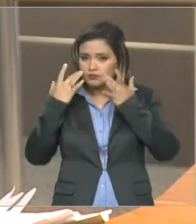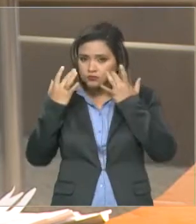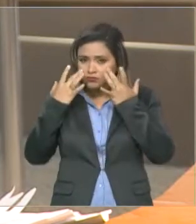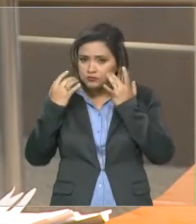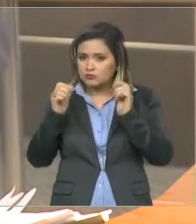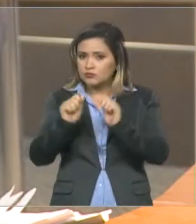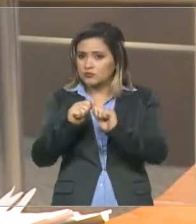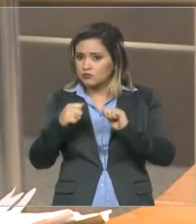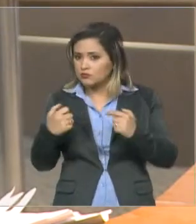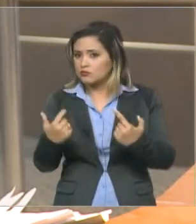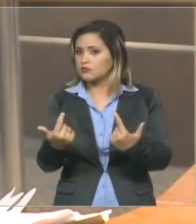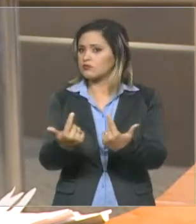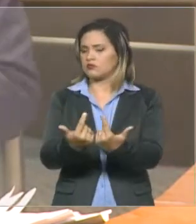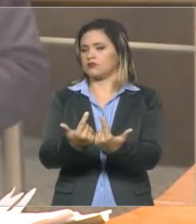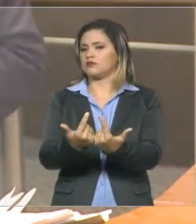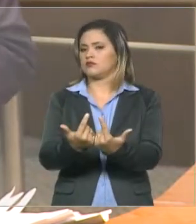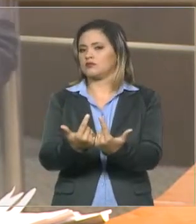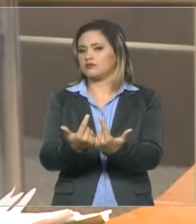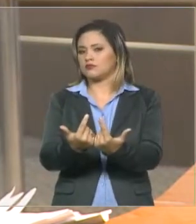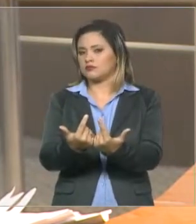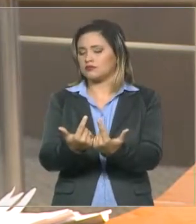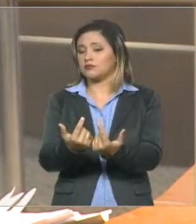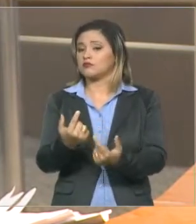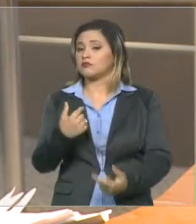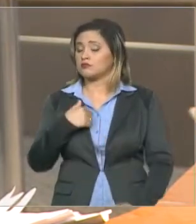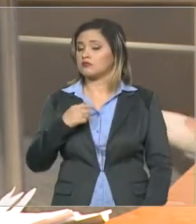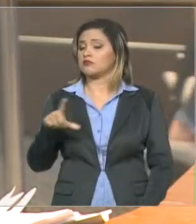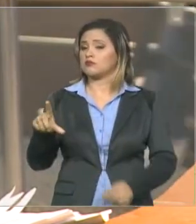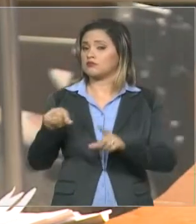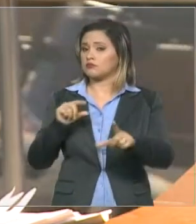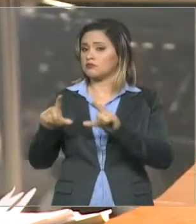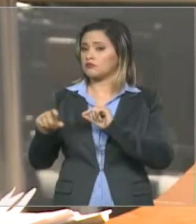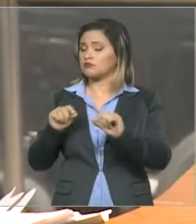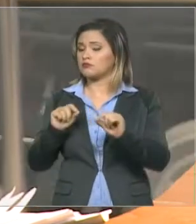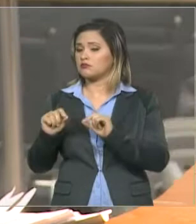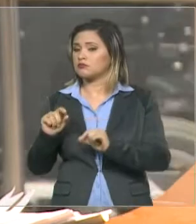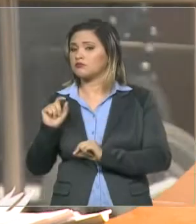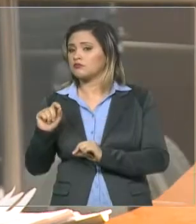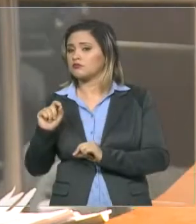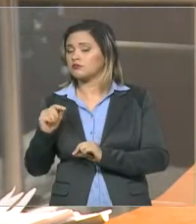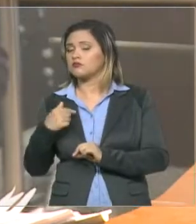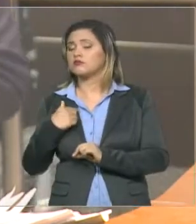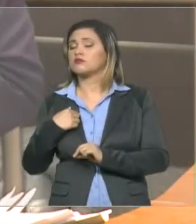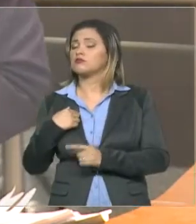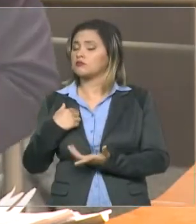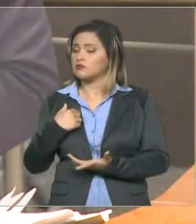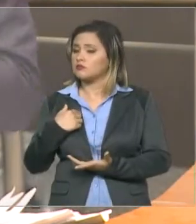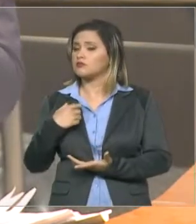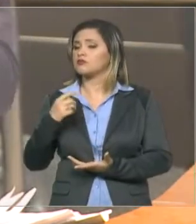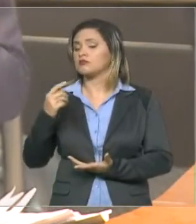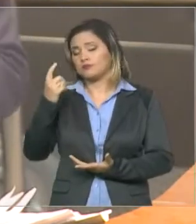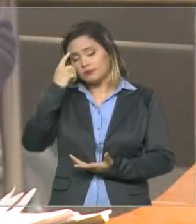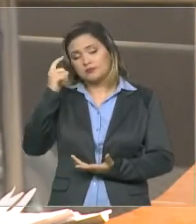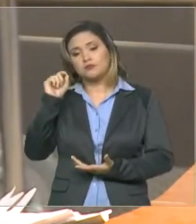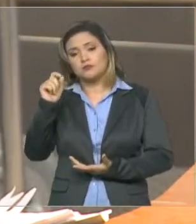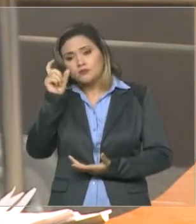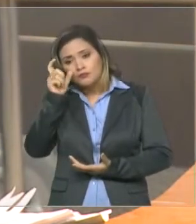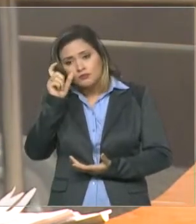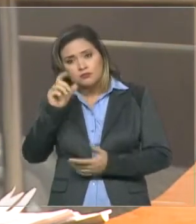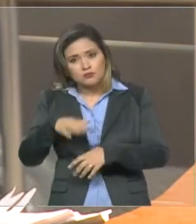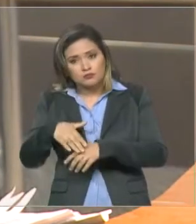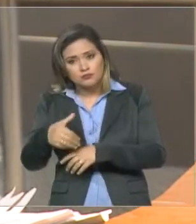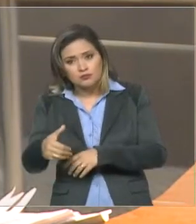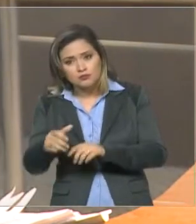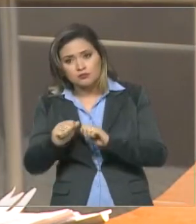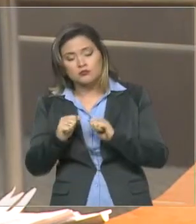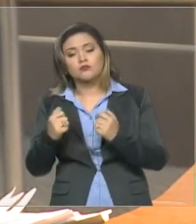Passo do Lumiar e não com a Assembleia Legislativa do Maranhão, porque isso foi o fato. Então, estamos agora enviando um ofício para a Polícia Civil e a Polícia